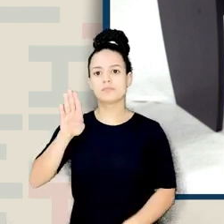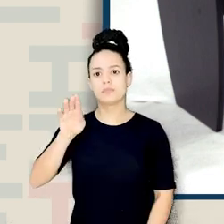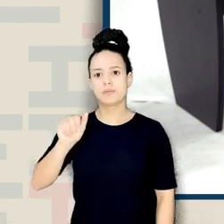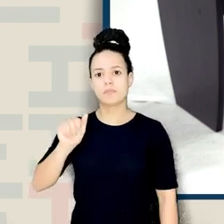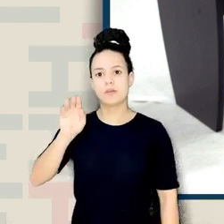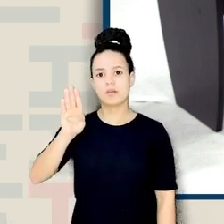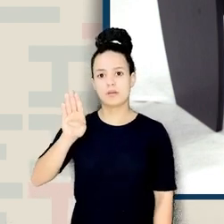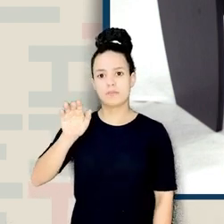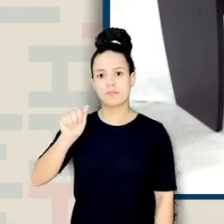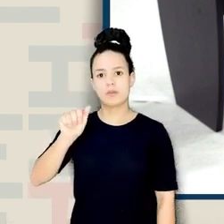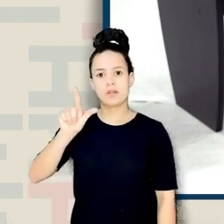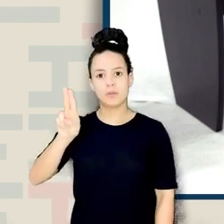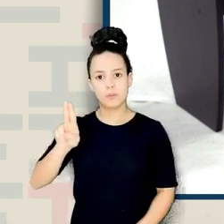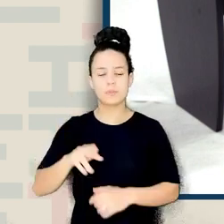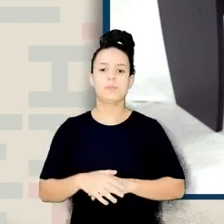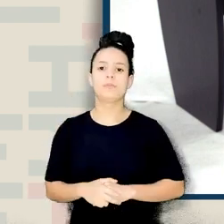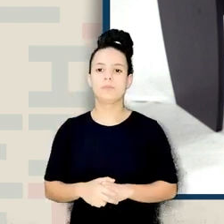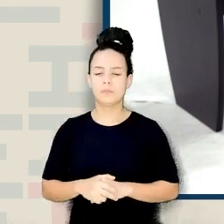babalu.